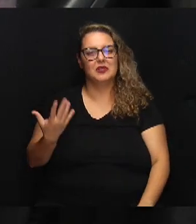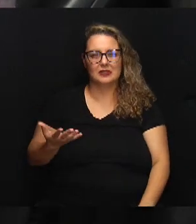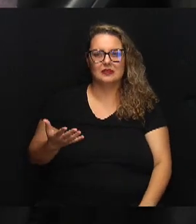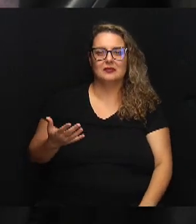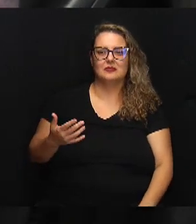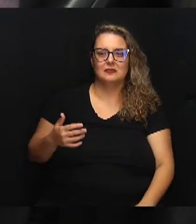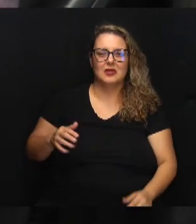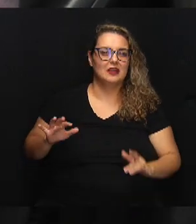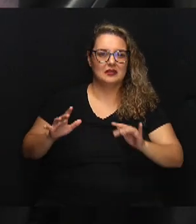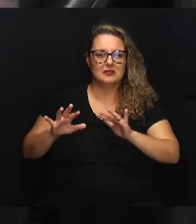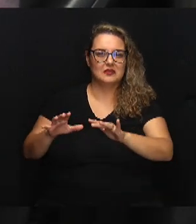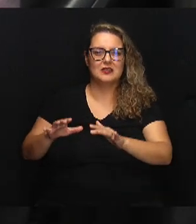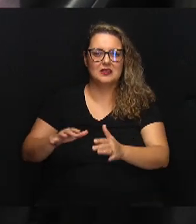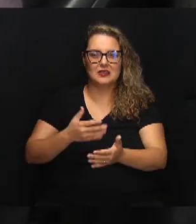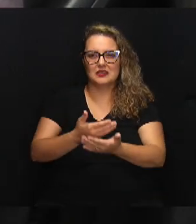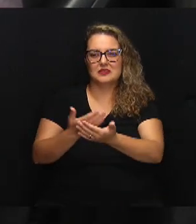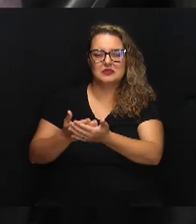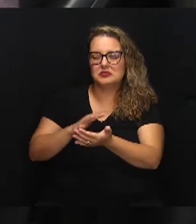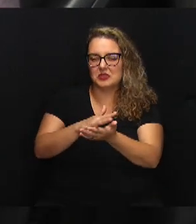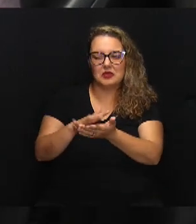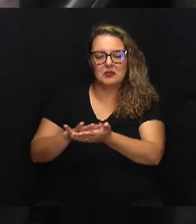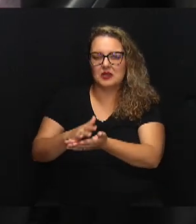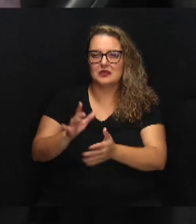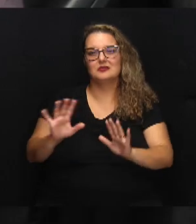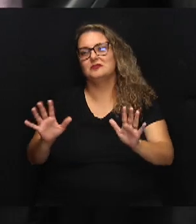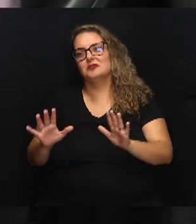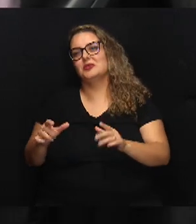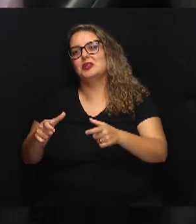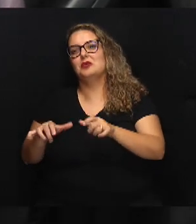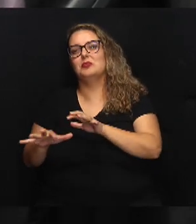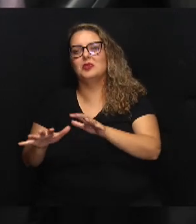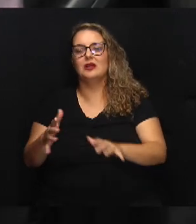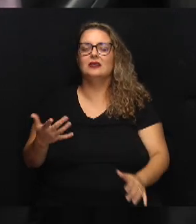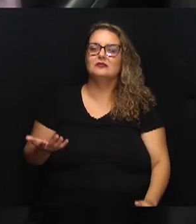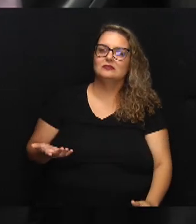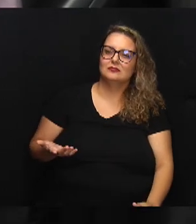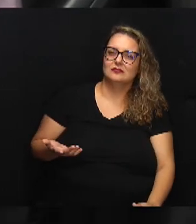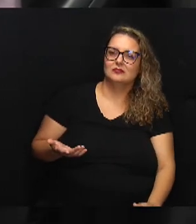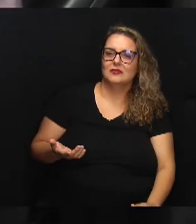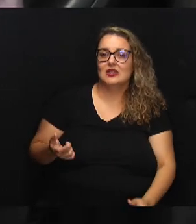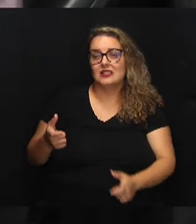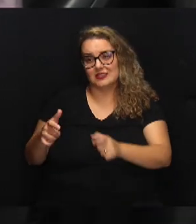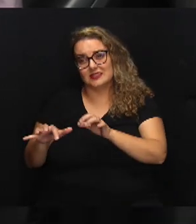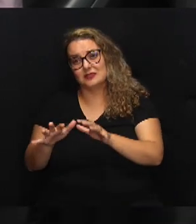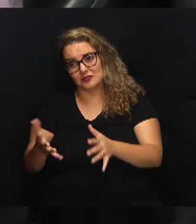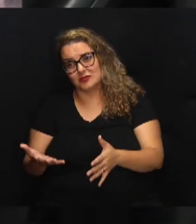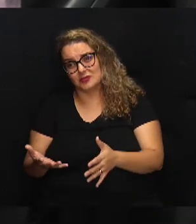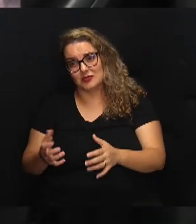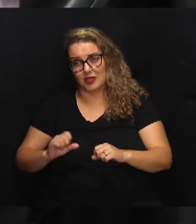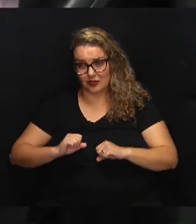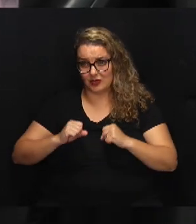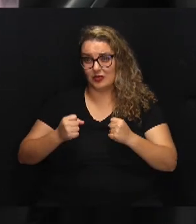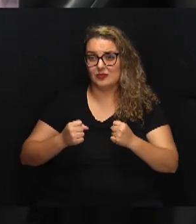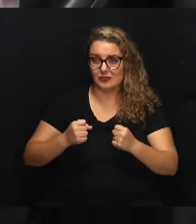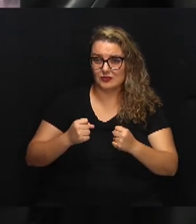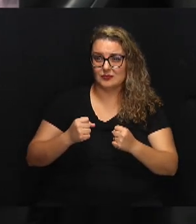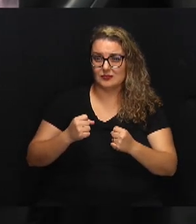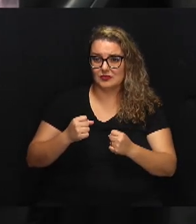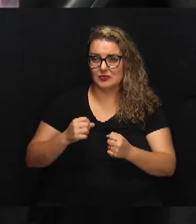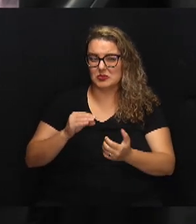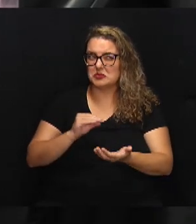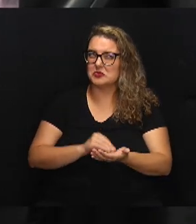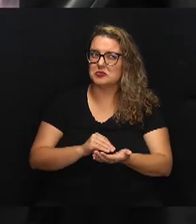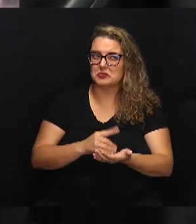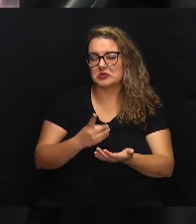coisa de desfile de escola de samba, né? Não era tanto bloco. Essa coisa dos blocos, ela reforçou nos últimos 10,